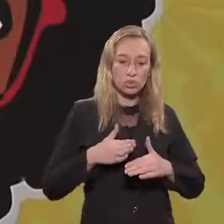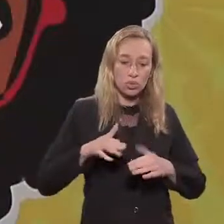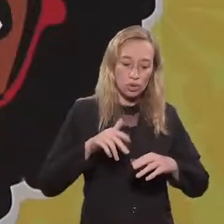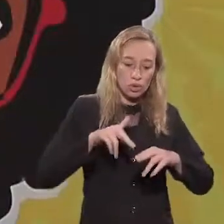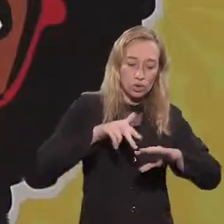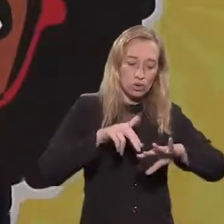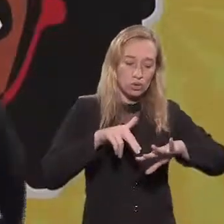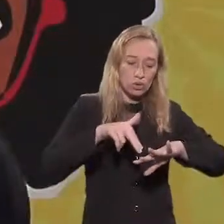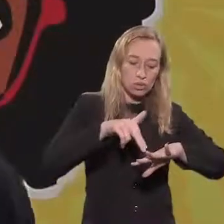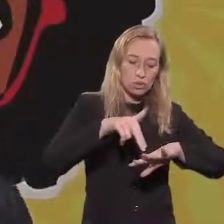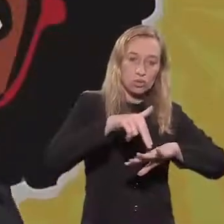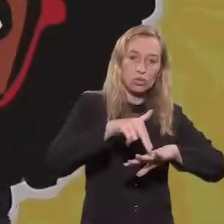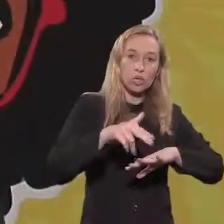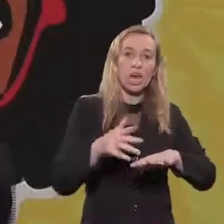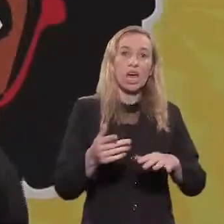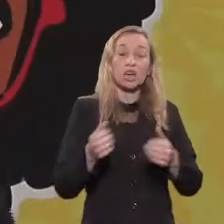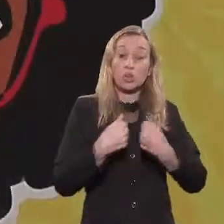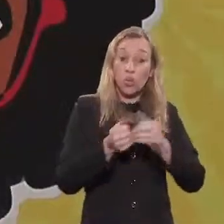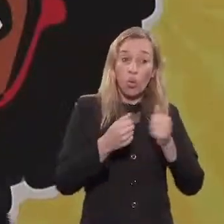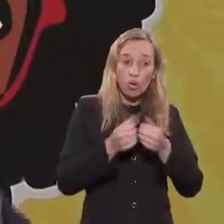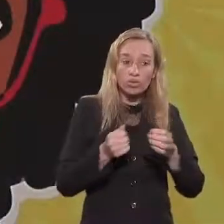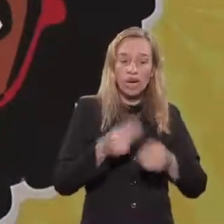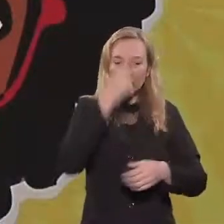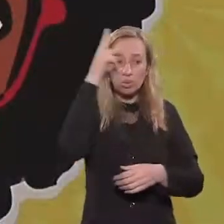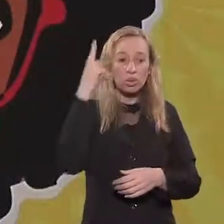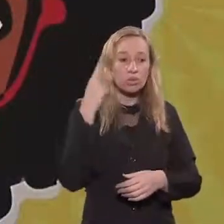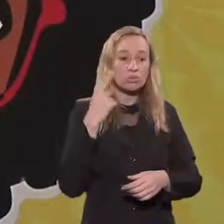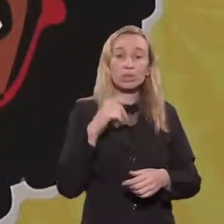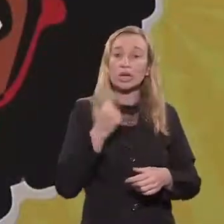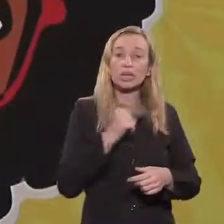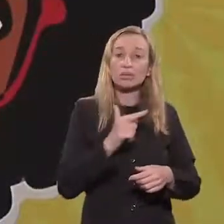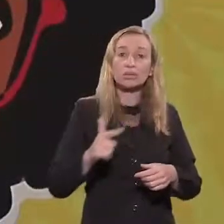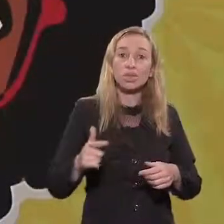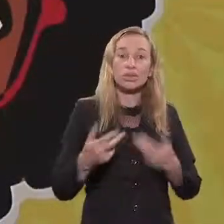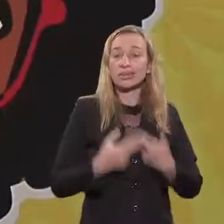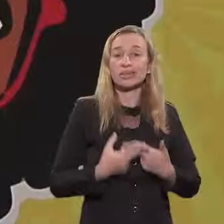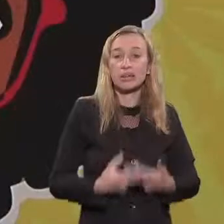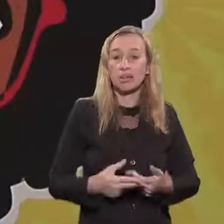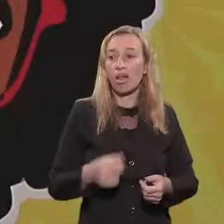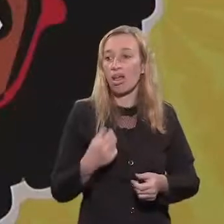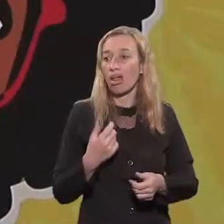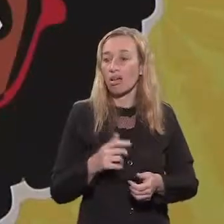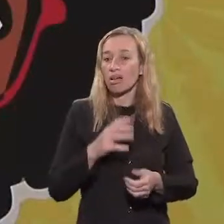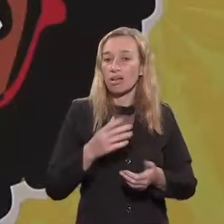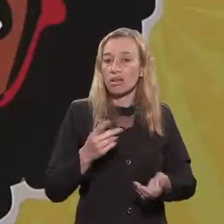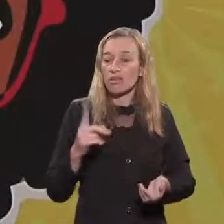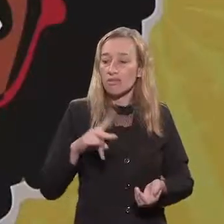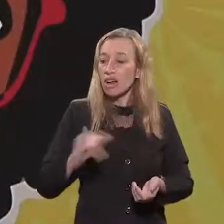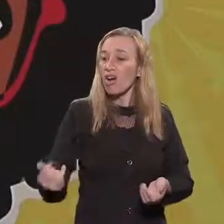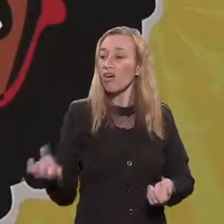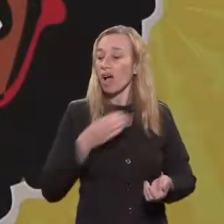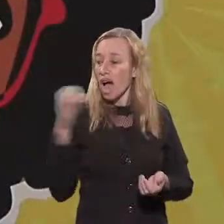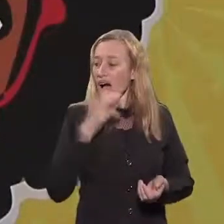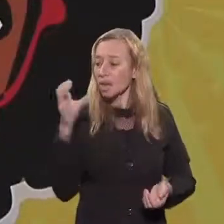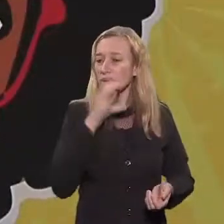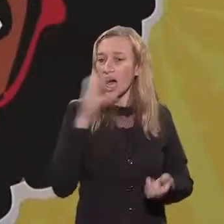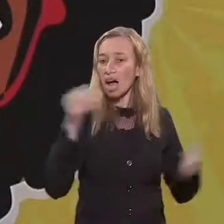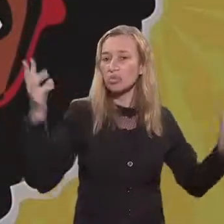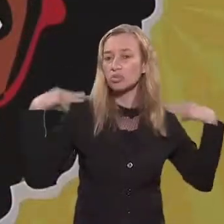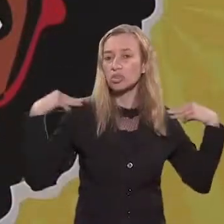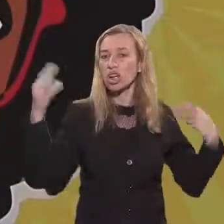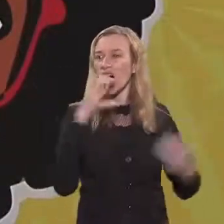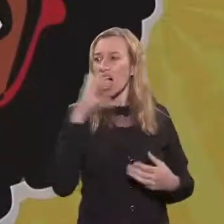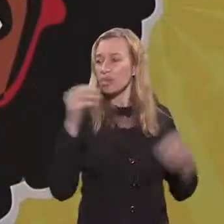dois dentro do ônibus, vamos logo, motorista, para, não para. Essa chama-se a barreira da atitude. E não adianta nada ter